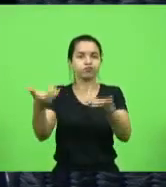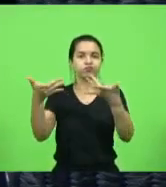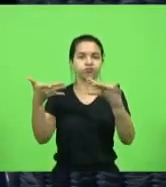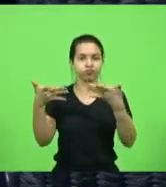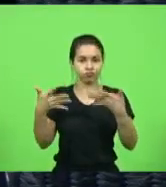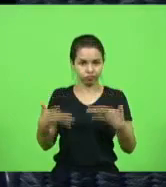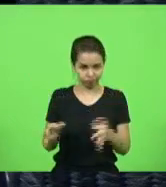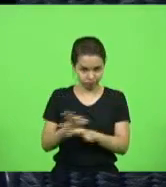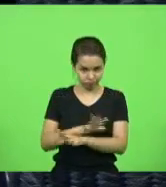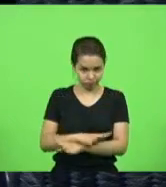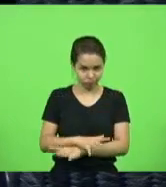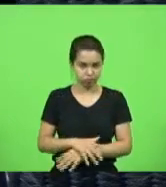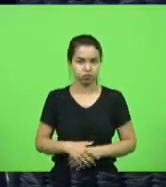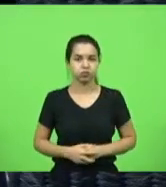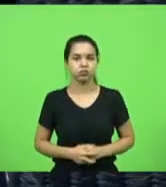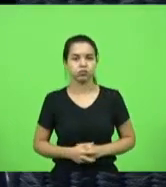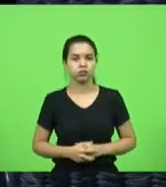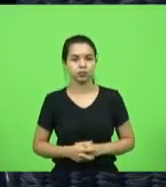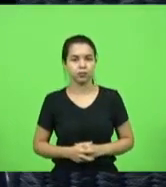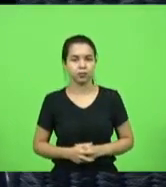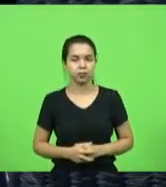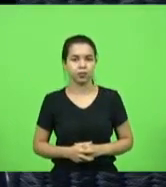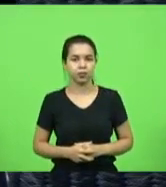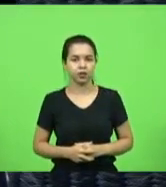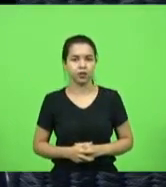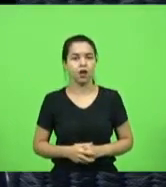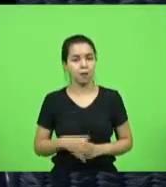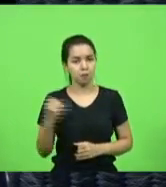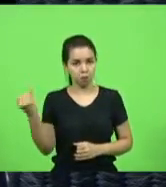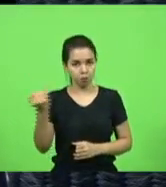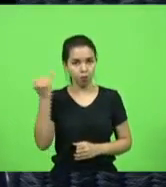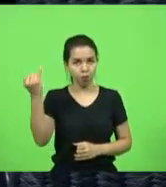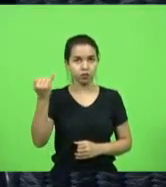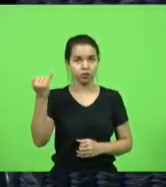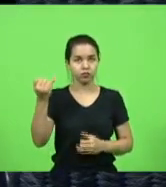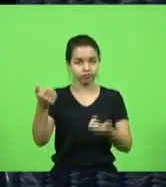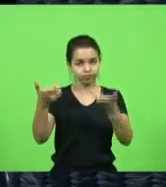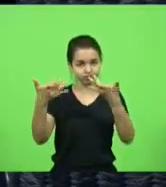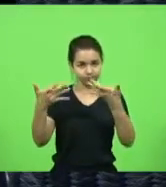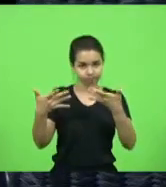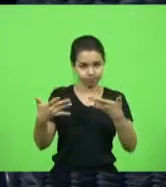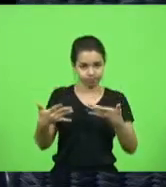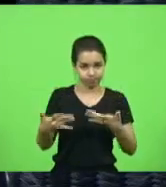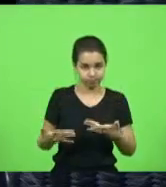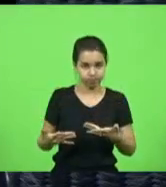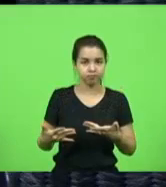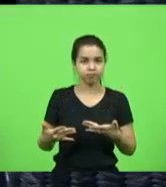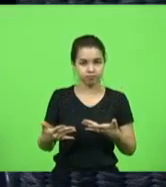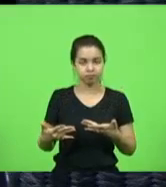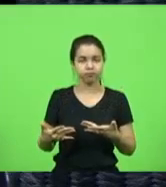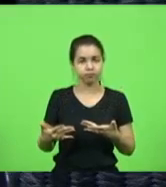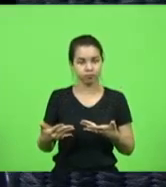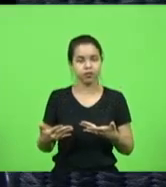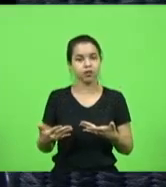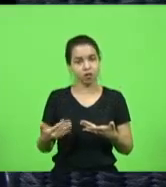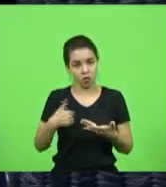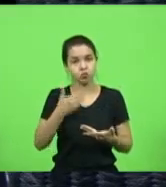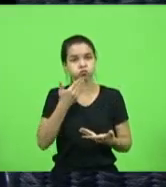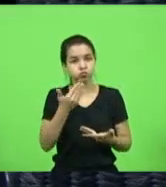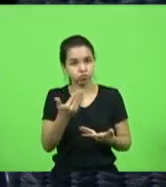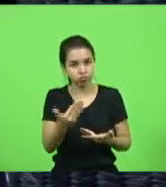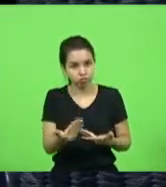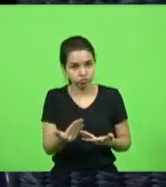eu... pontos de exclamação. É isso que eu gostaria que, de fazer essa solicitação ao senhor,